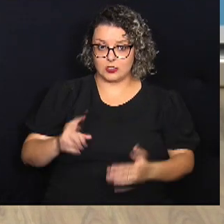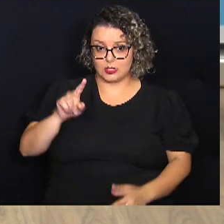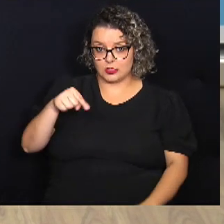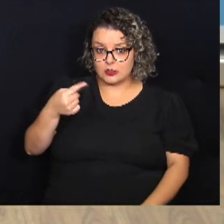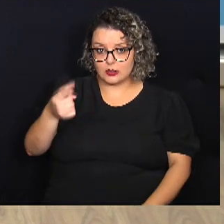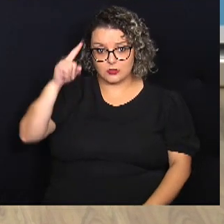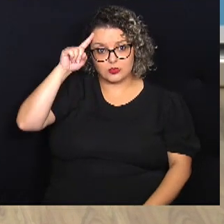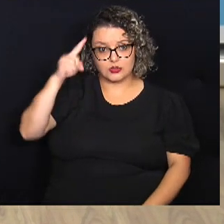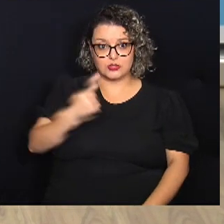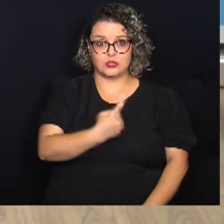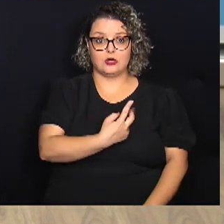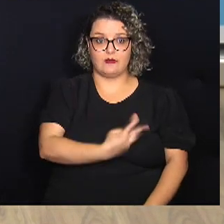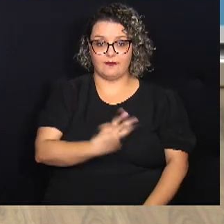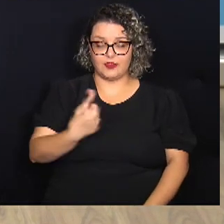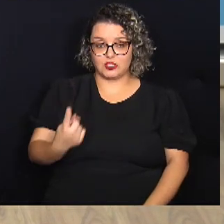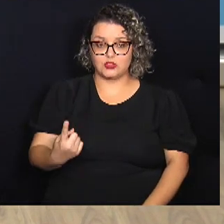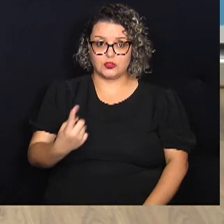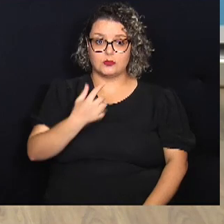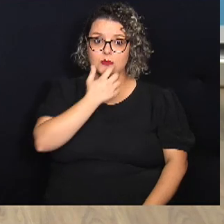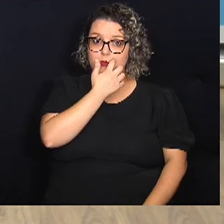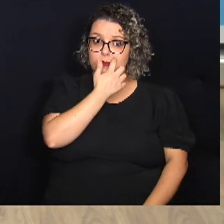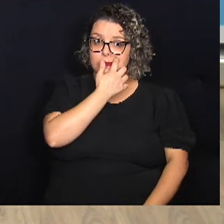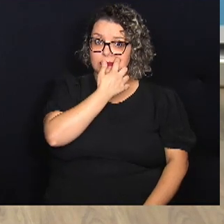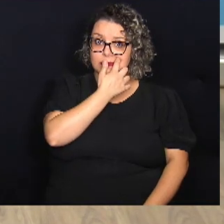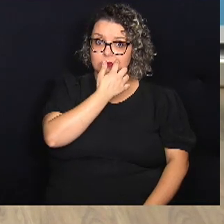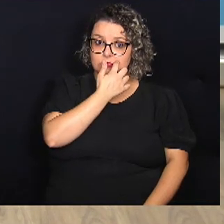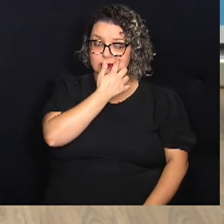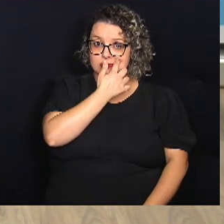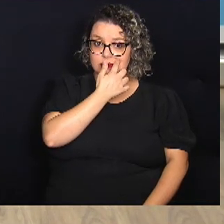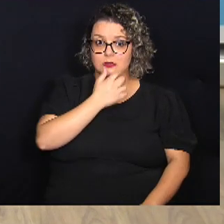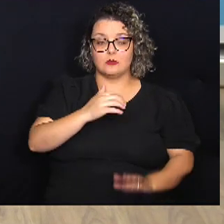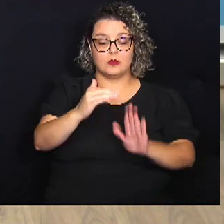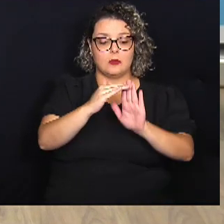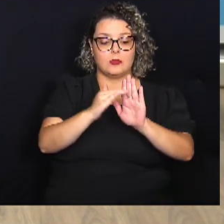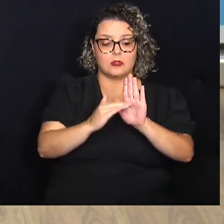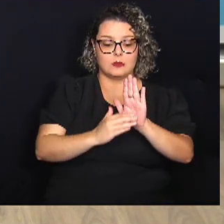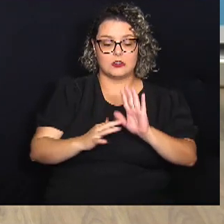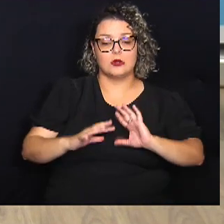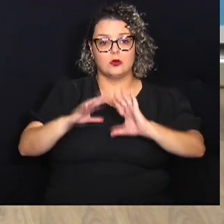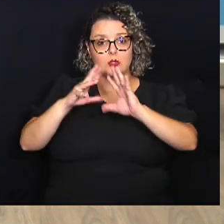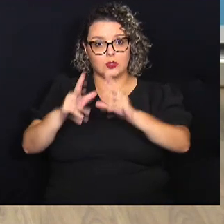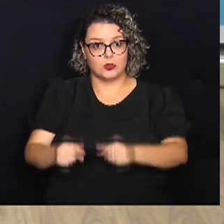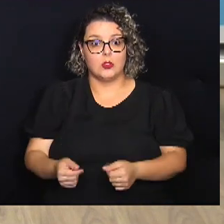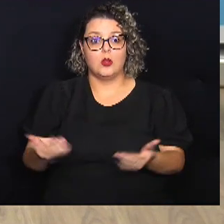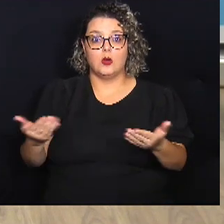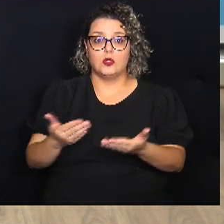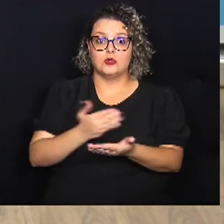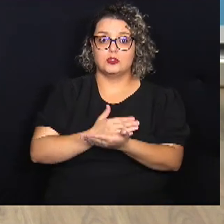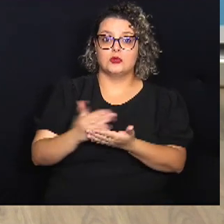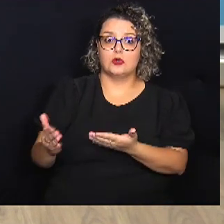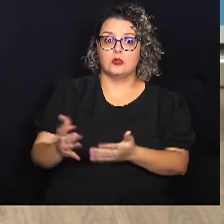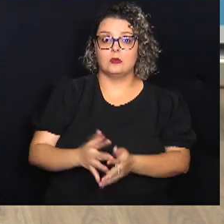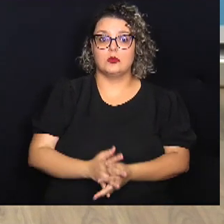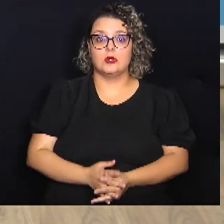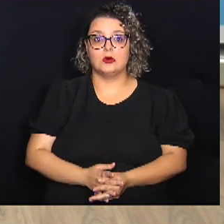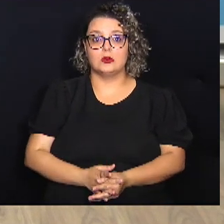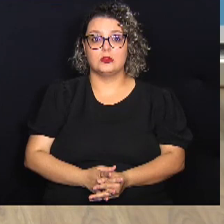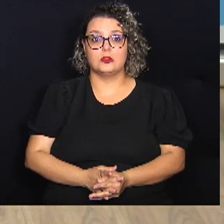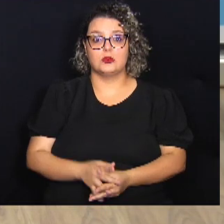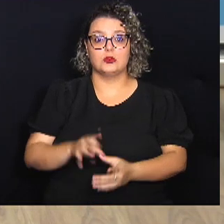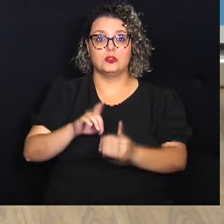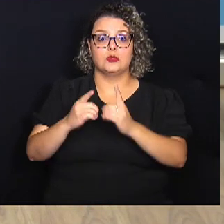dia 21, sábado, com uma programação completa. Hoje começa com a realização da